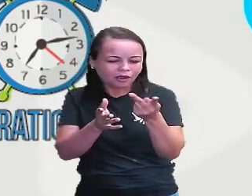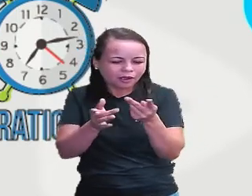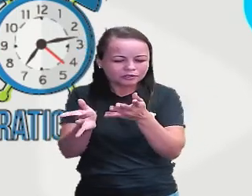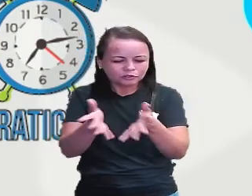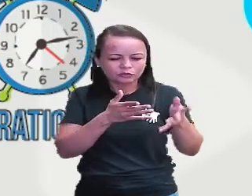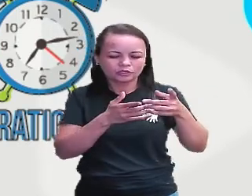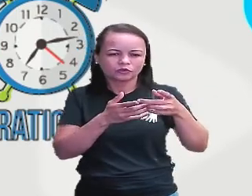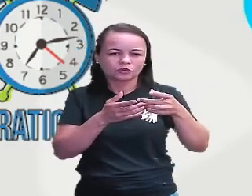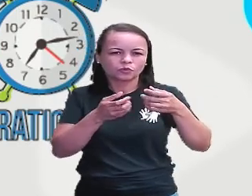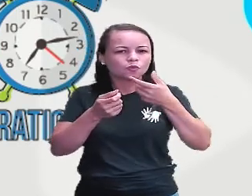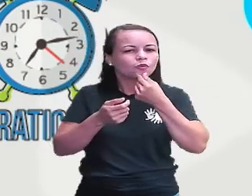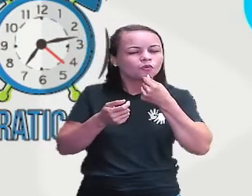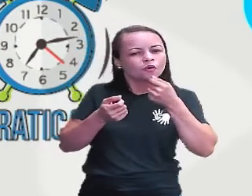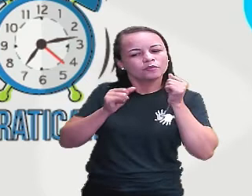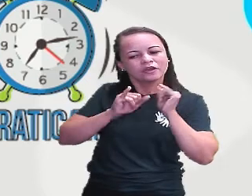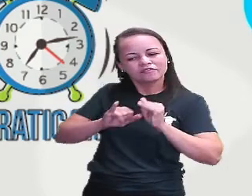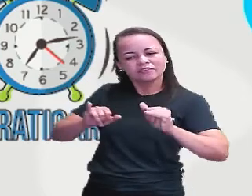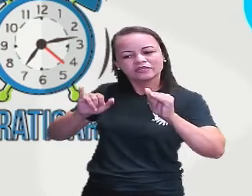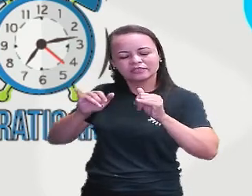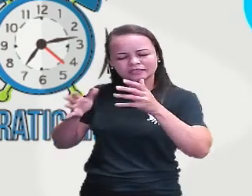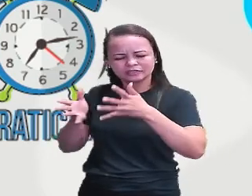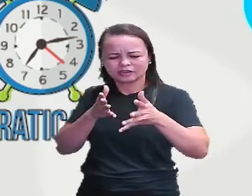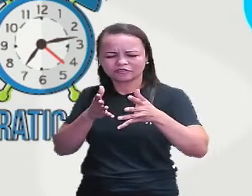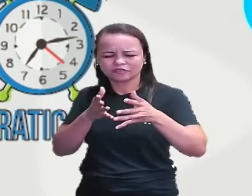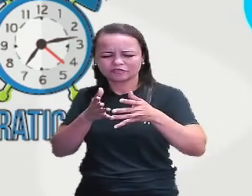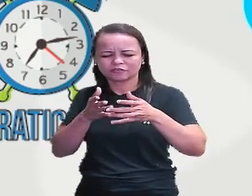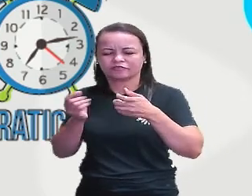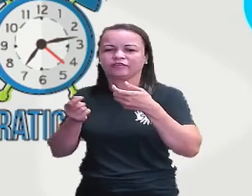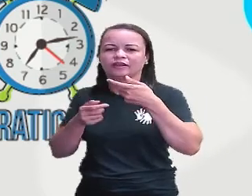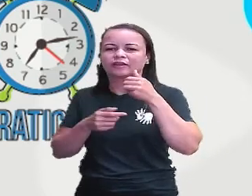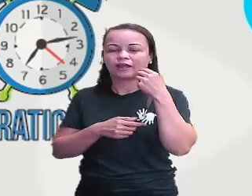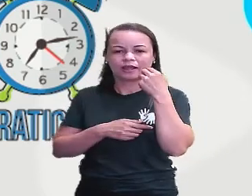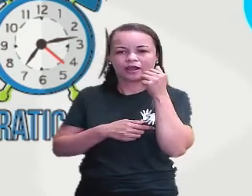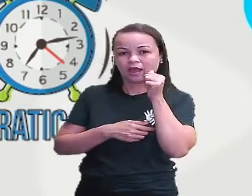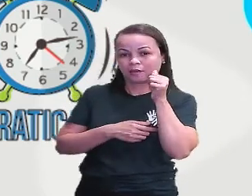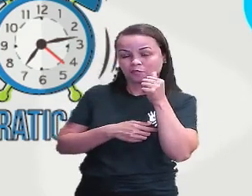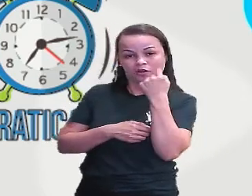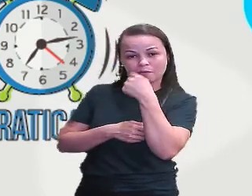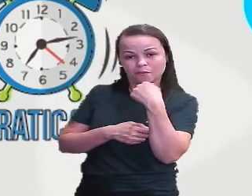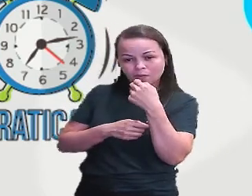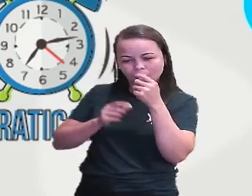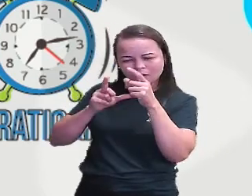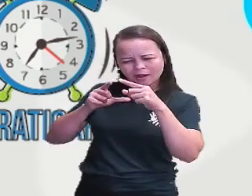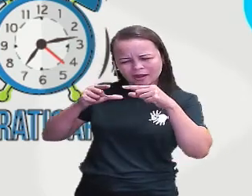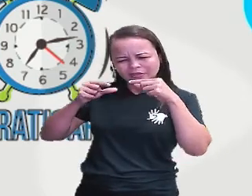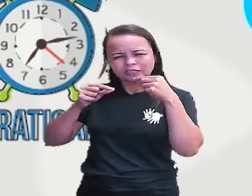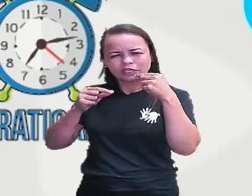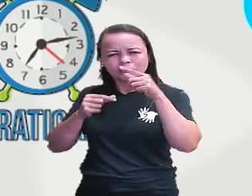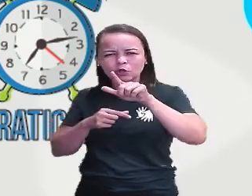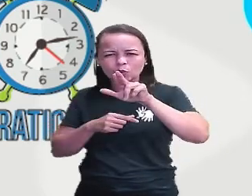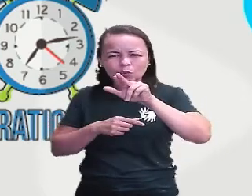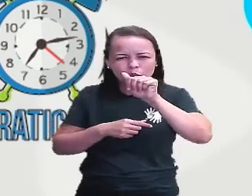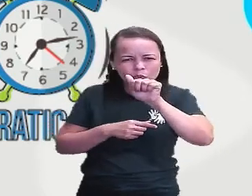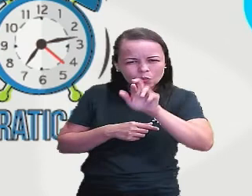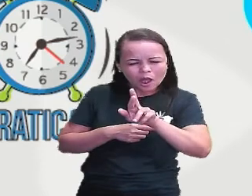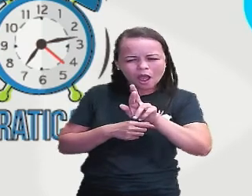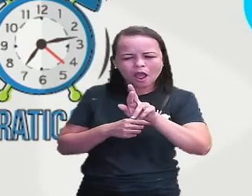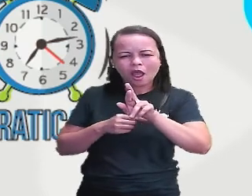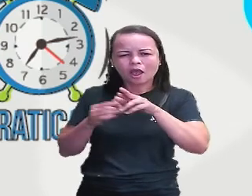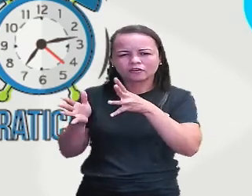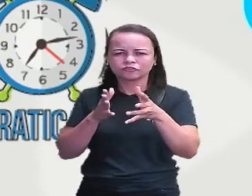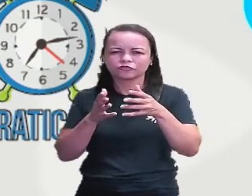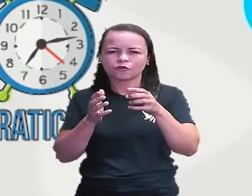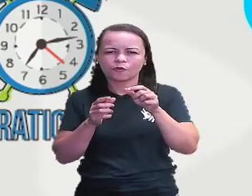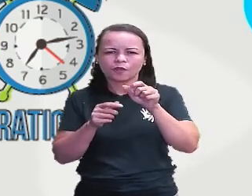tem boca de luar, foi o quê? Foi fazer uma piada? Foi fazer uma crítica? Foi fazer um elogio ou fazer